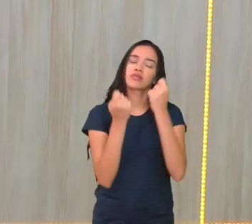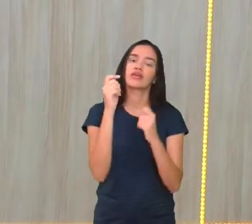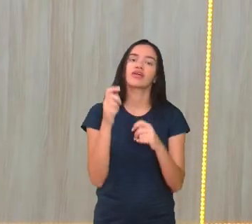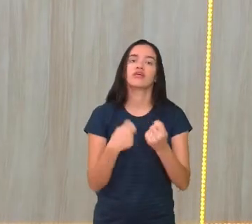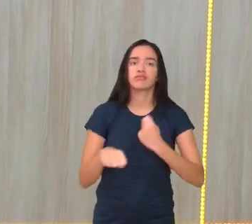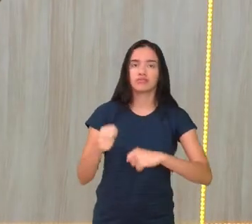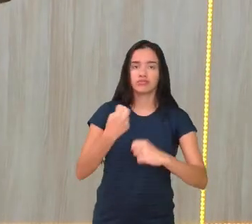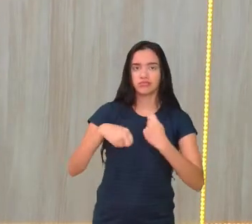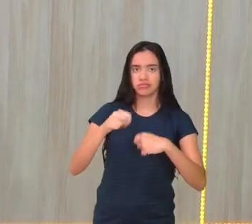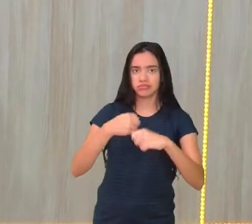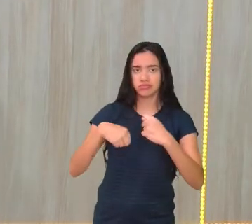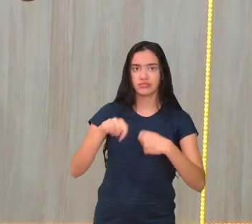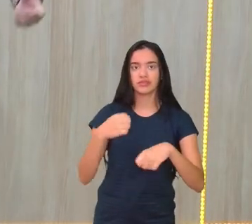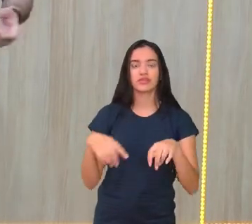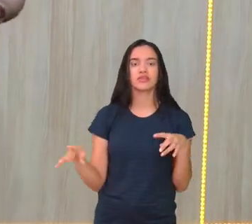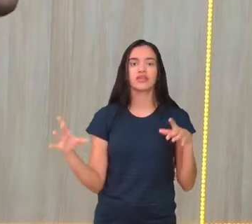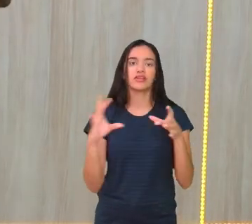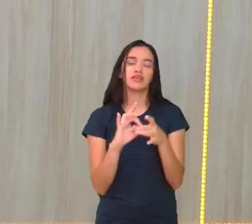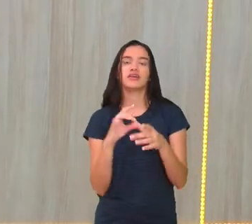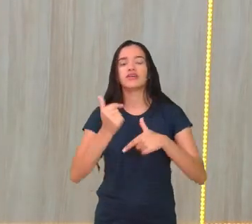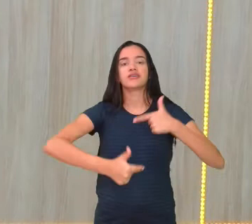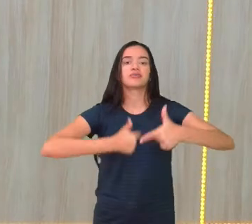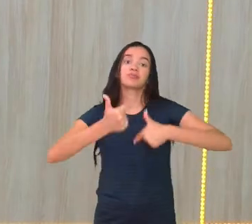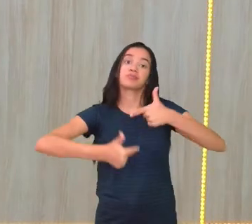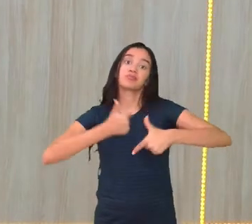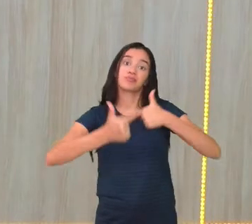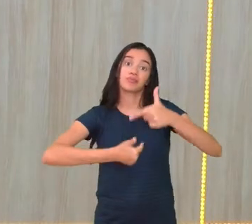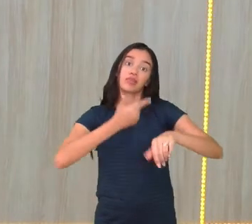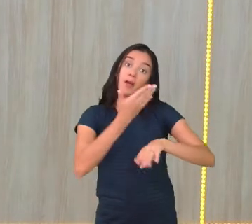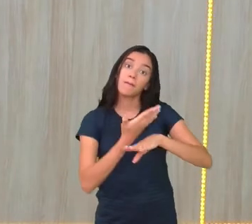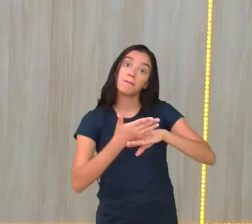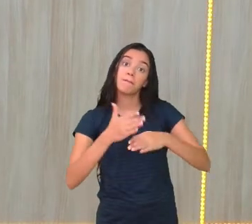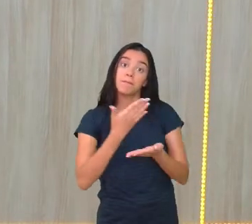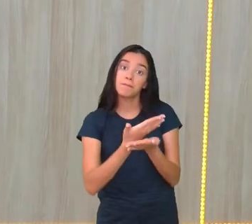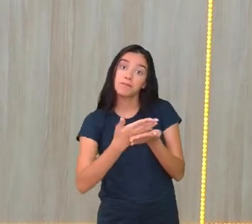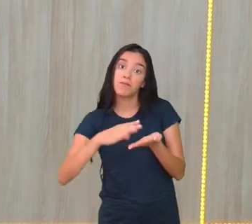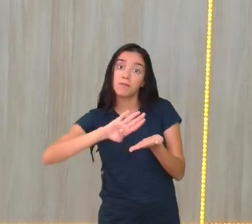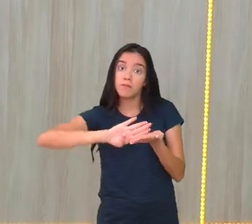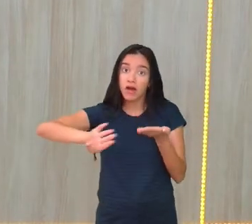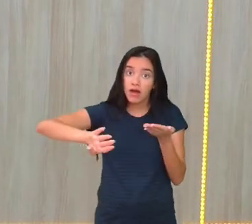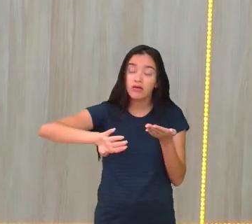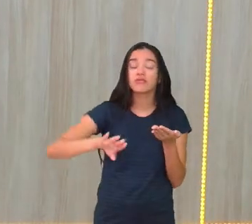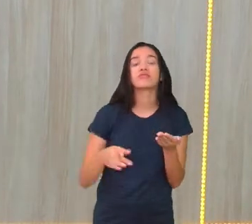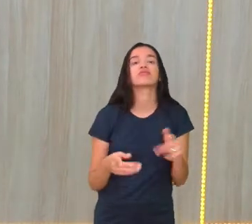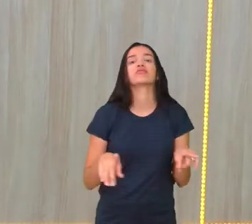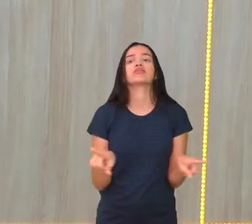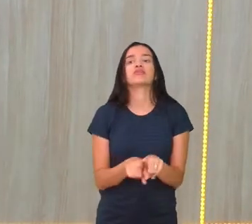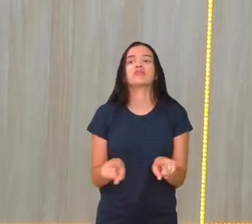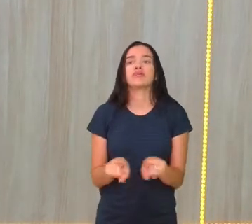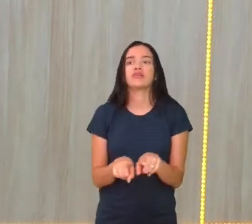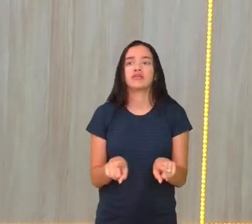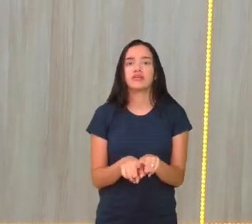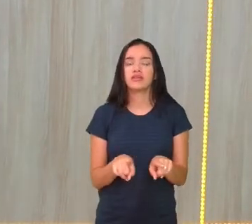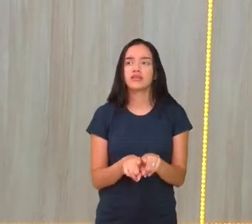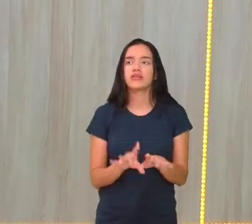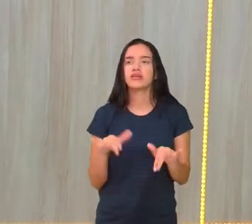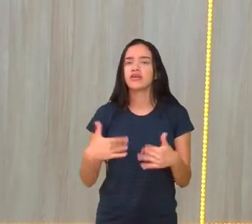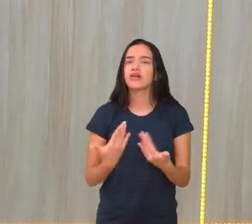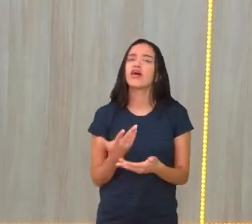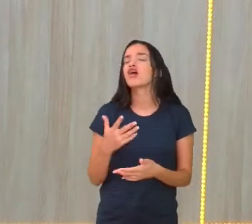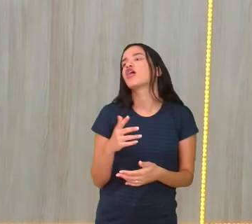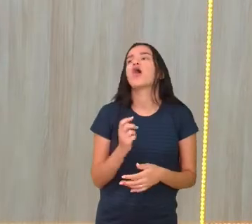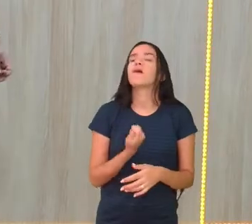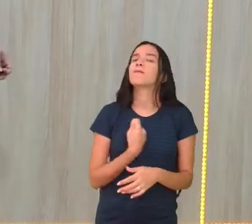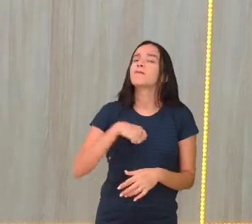o burguês vai estar ligado à atividade bancária e assim sucessivamente, né? Então, ela era